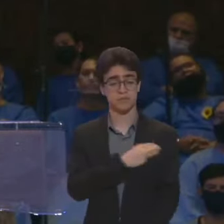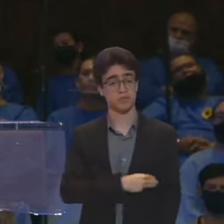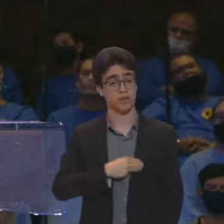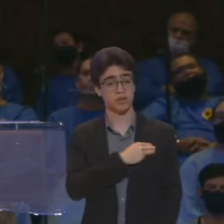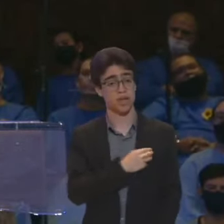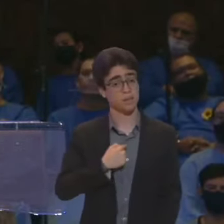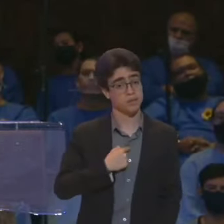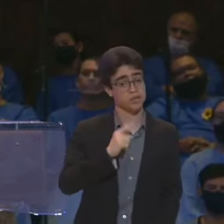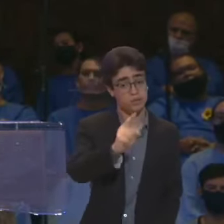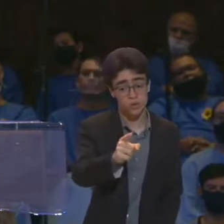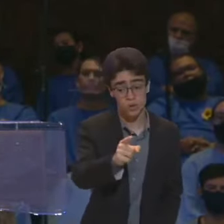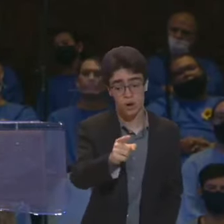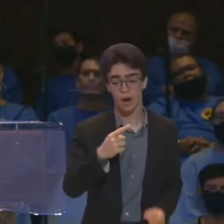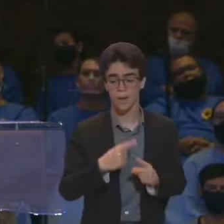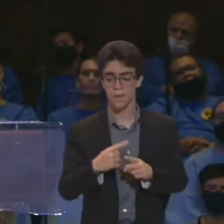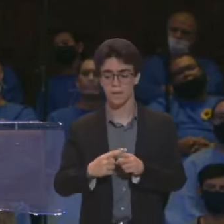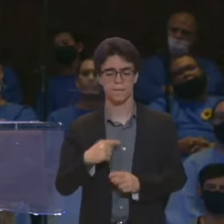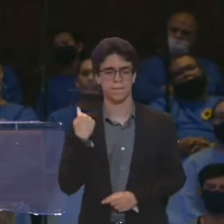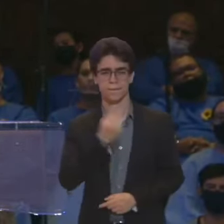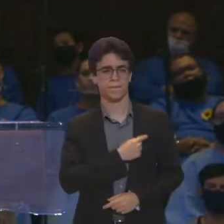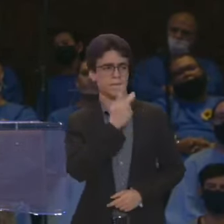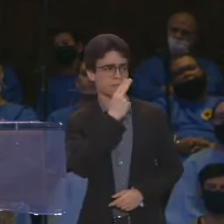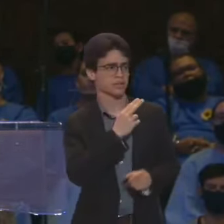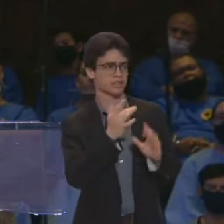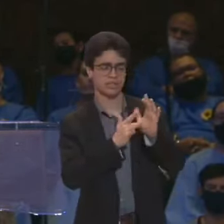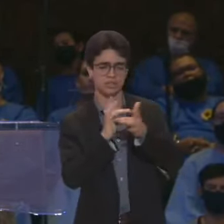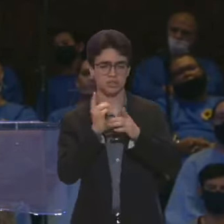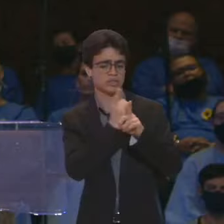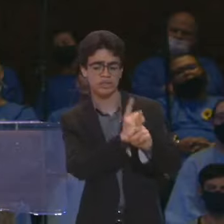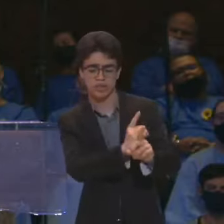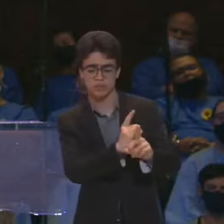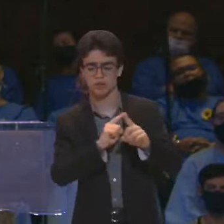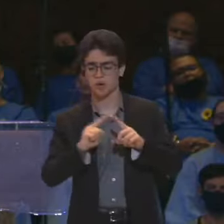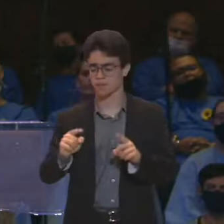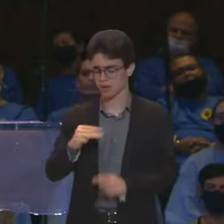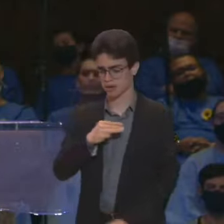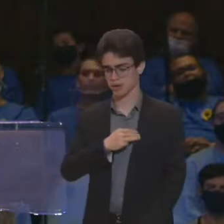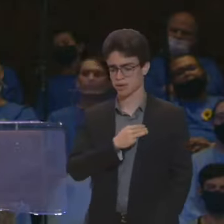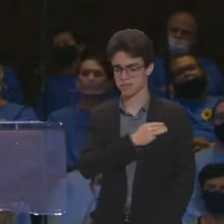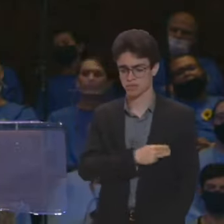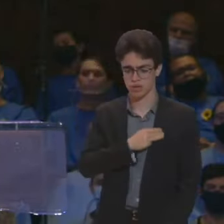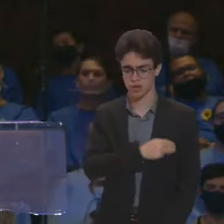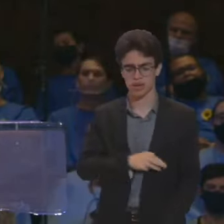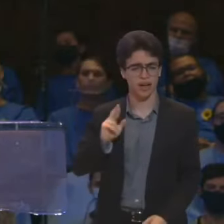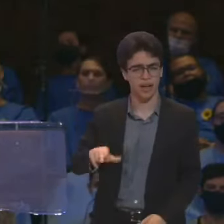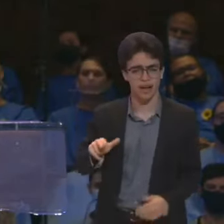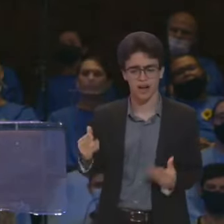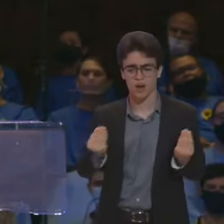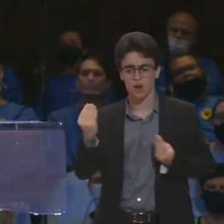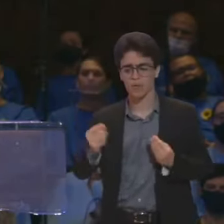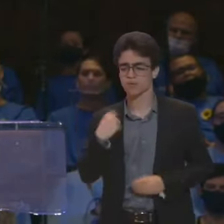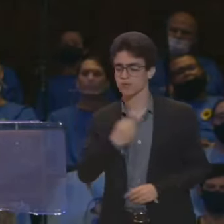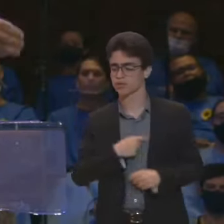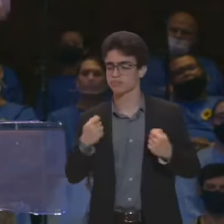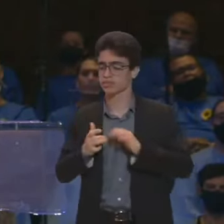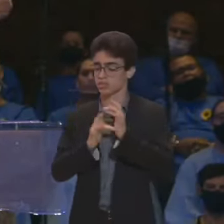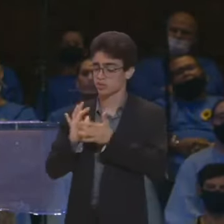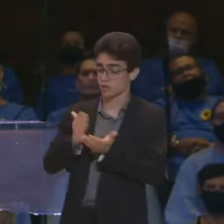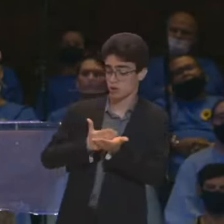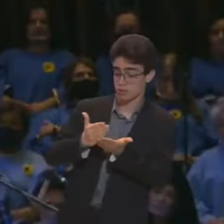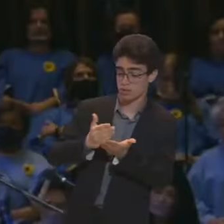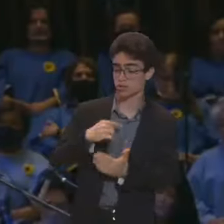minha, porque não tem jeito de a gente ser um discípulo de Cristo e não ser um missionário continuador da obra que Jesus começou